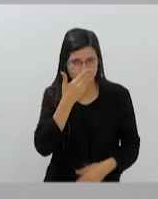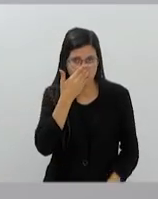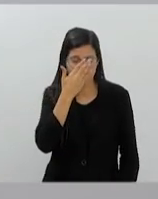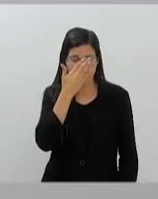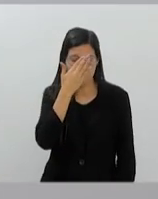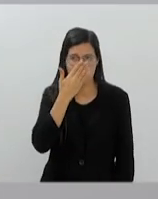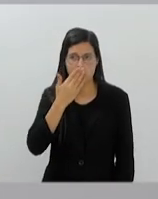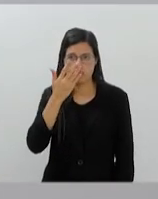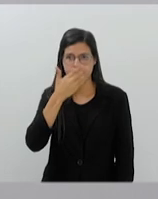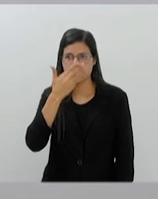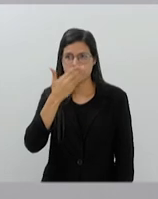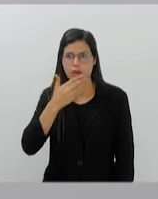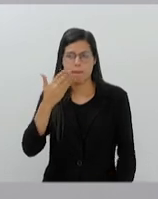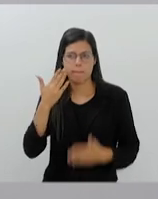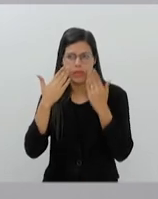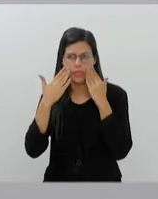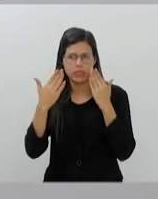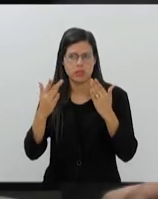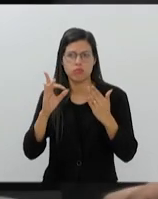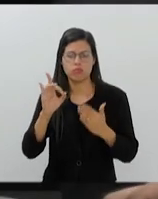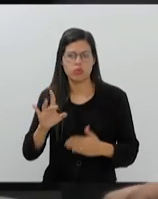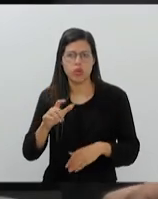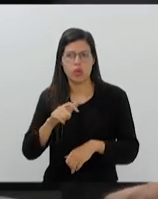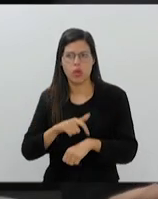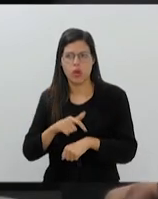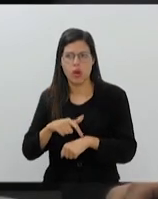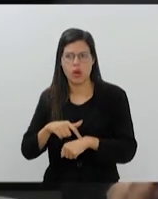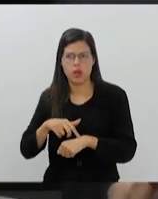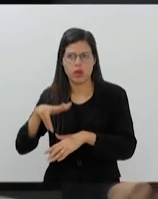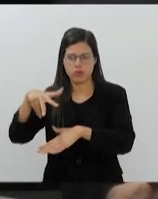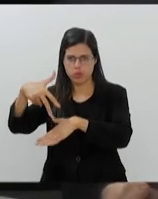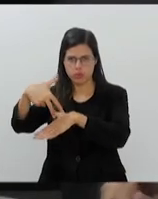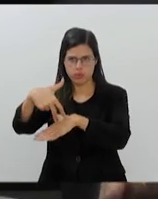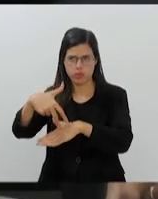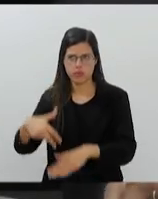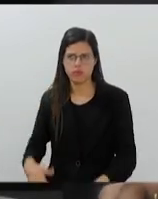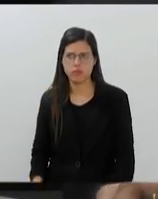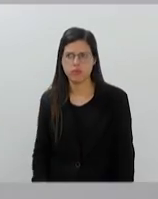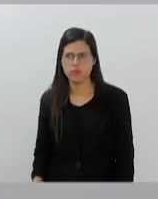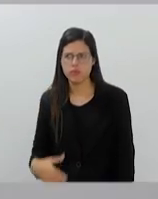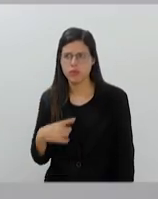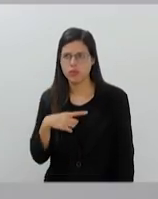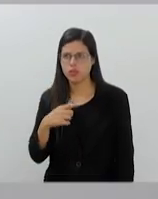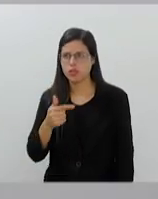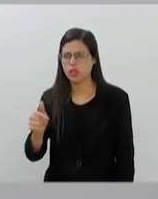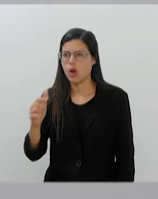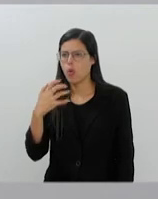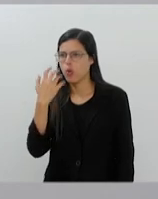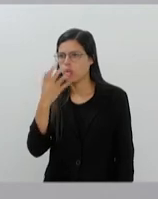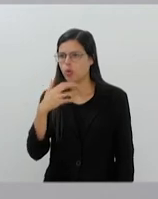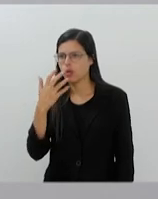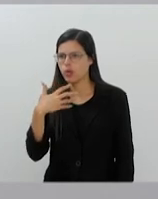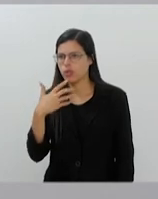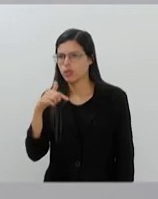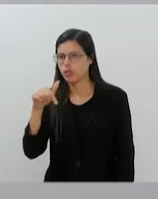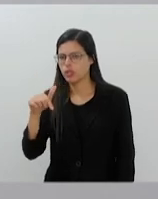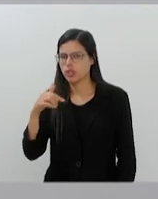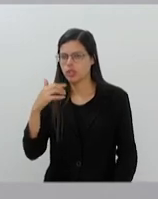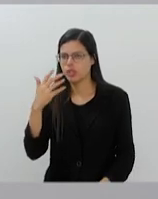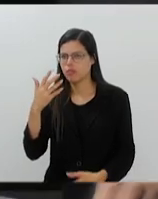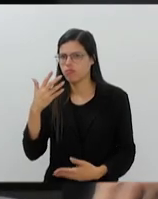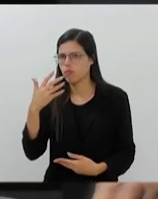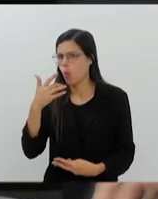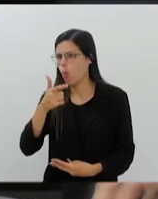apresentação dela só a vi na hora que ela estava no palco então havia algum outro artista cantando e ela foi lá da uma canja